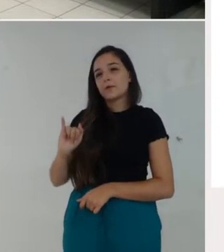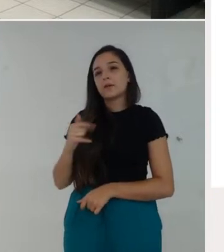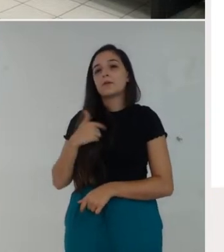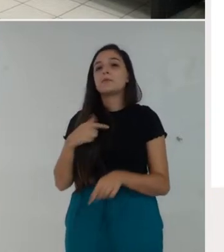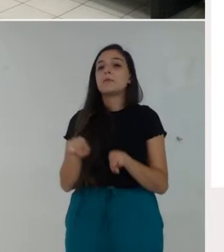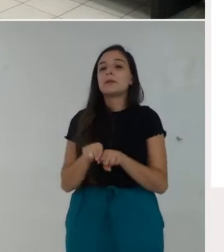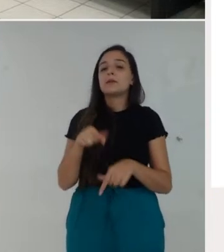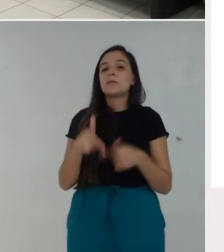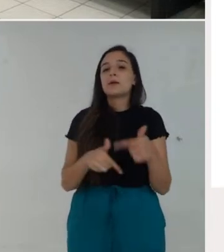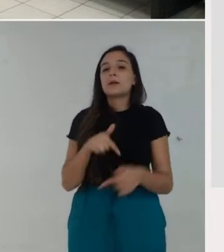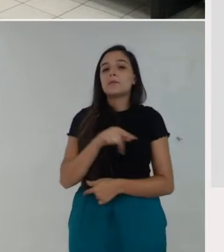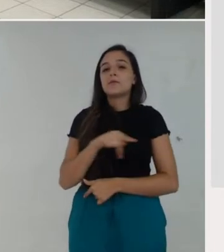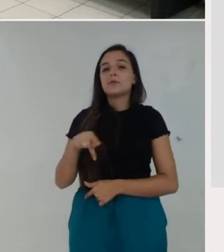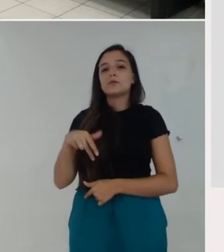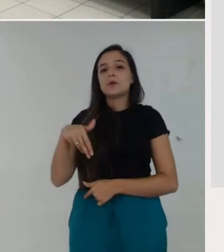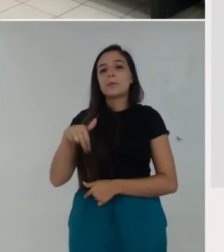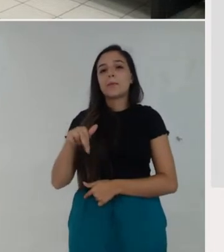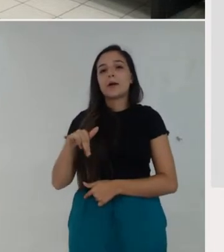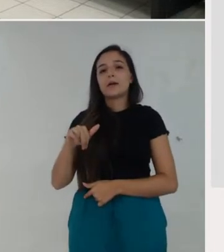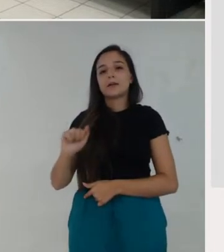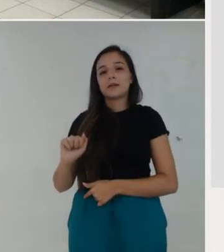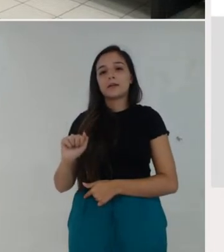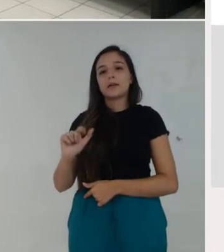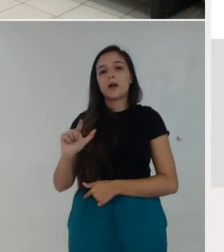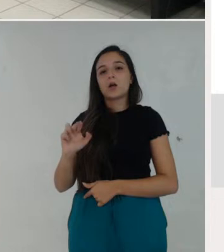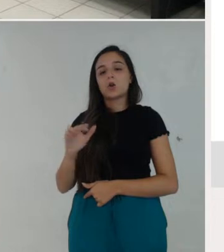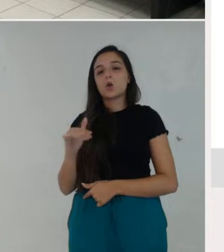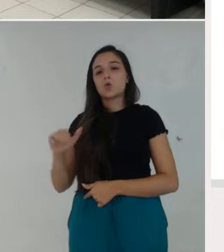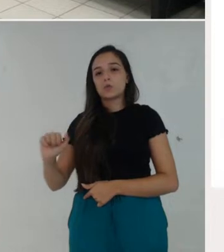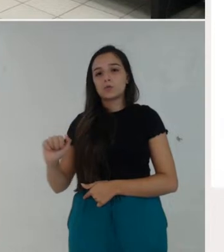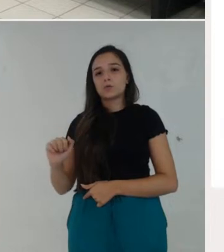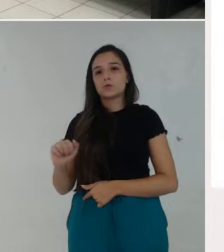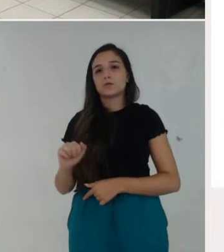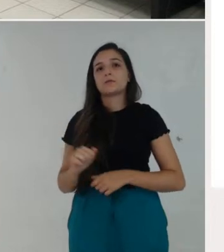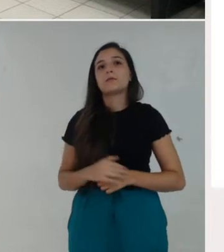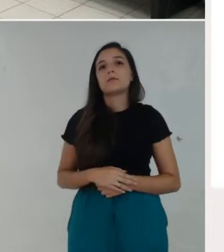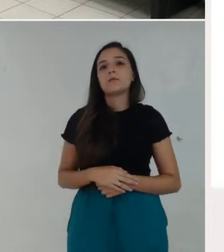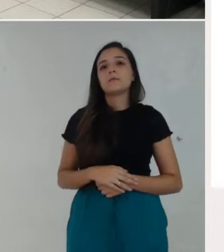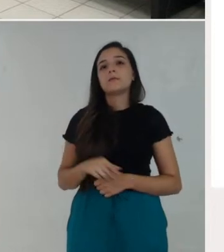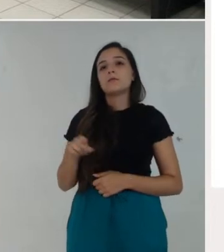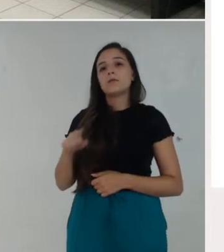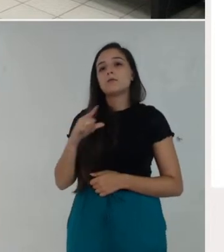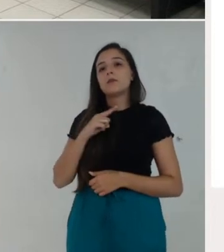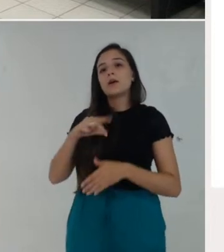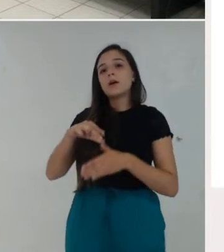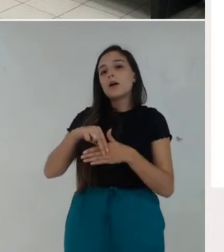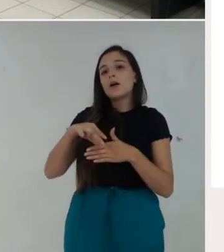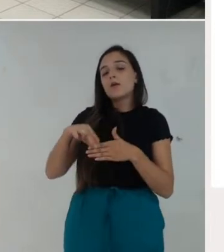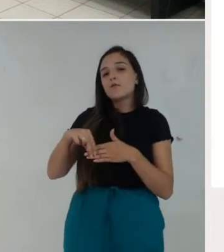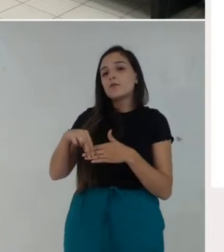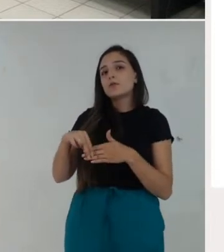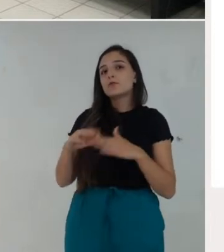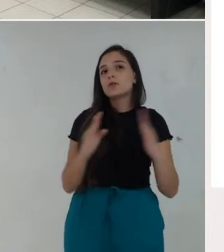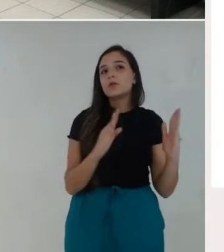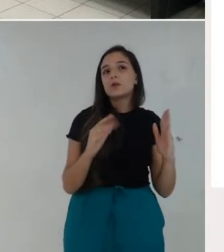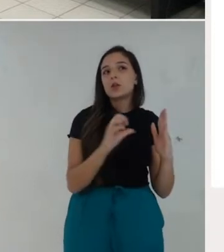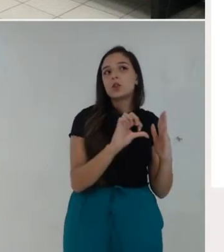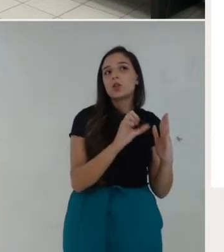Lúcia Vasconcelos, que foi editora da revista de 98